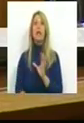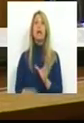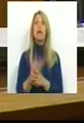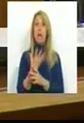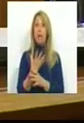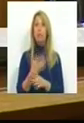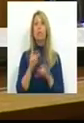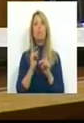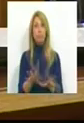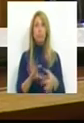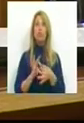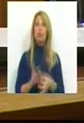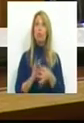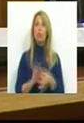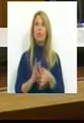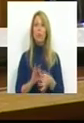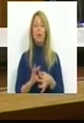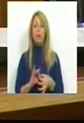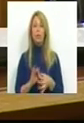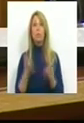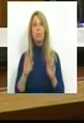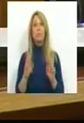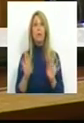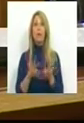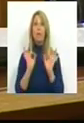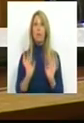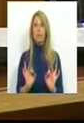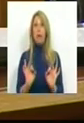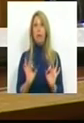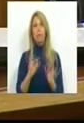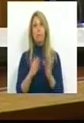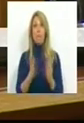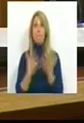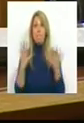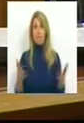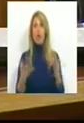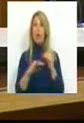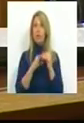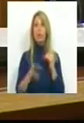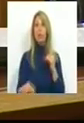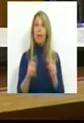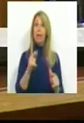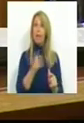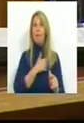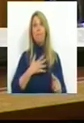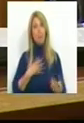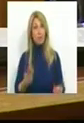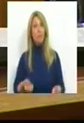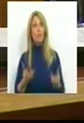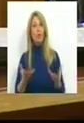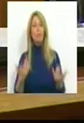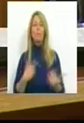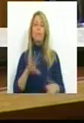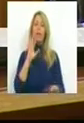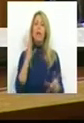constituídos e consolidados, esperava-se como se conseguiu uma maior estabilidade para a empresa. E assim sendo, Sr. Ministro,